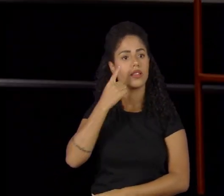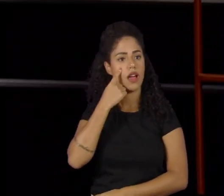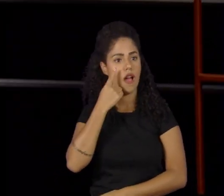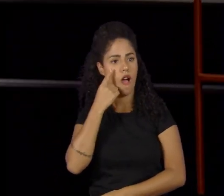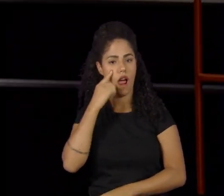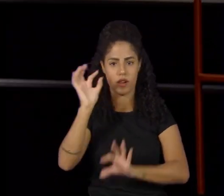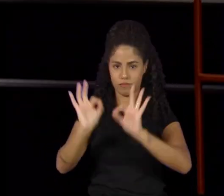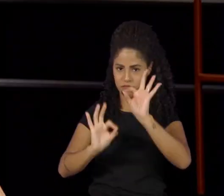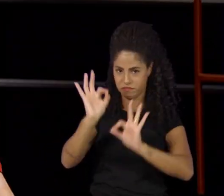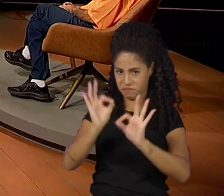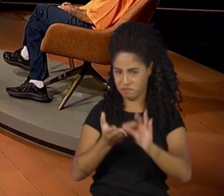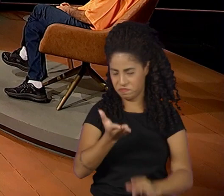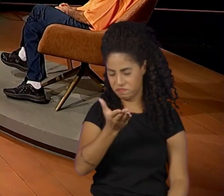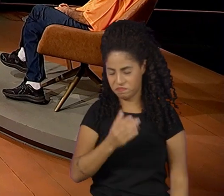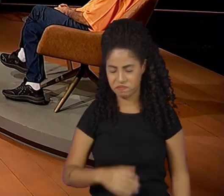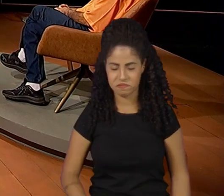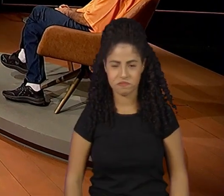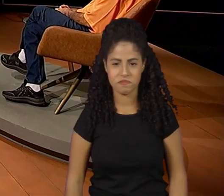produziu sobre isso.